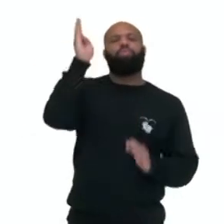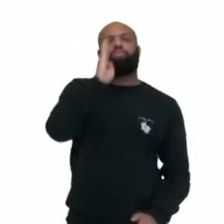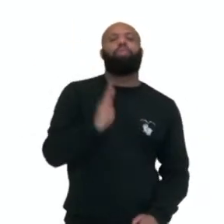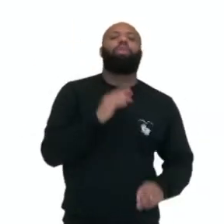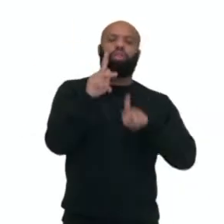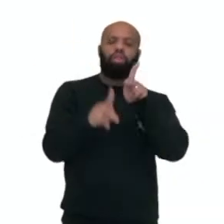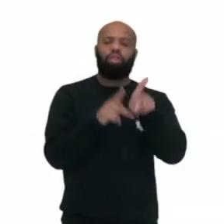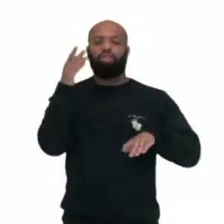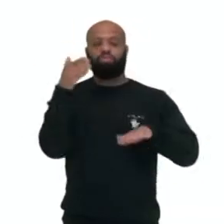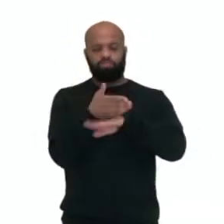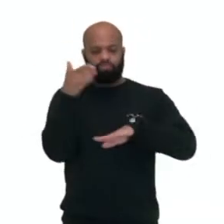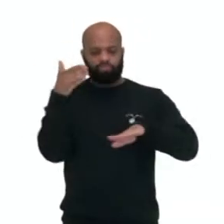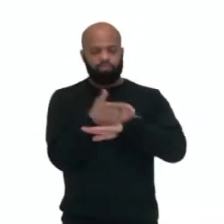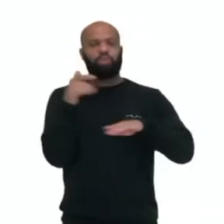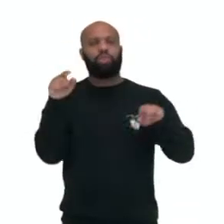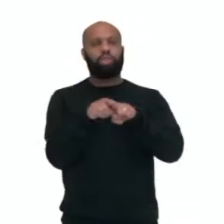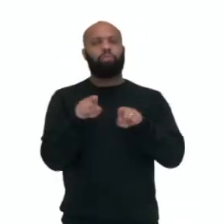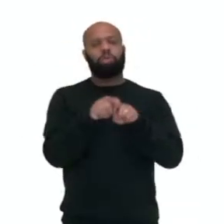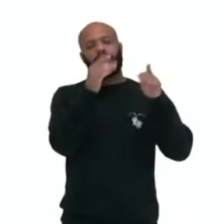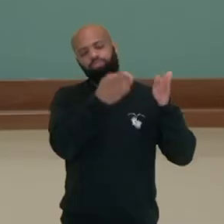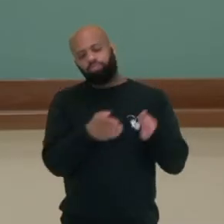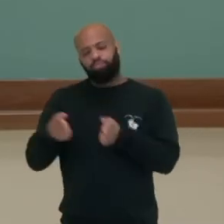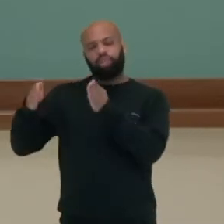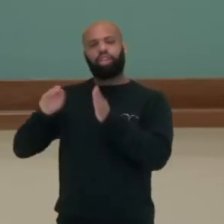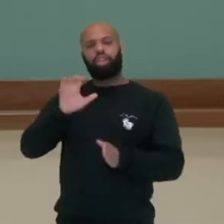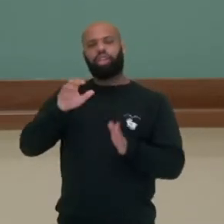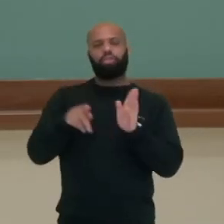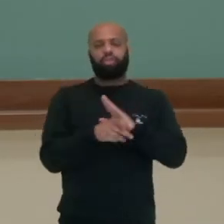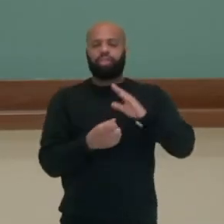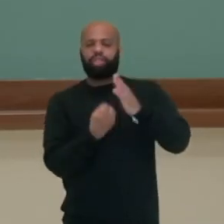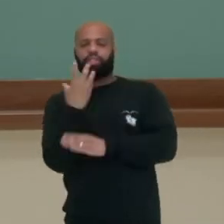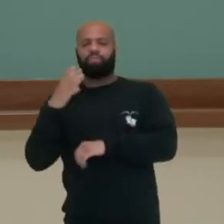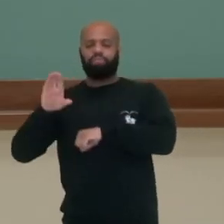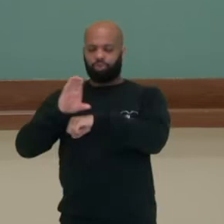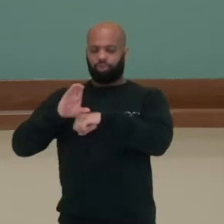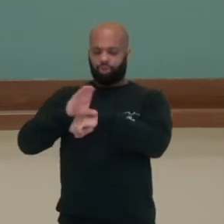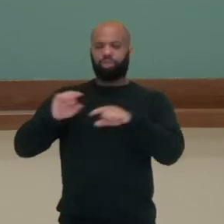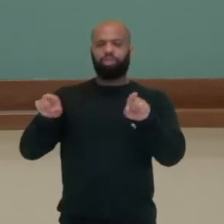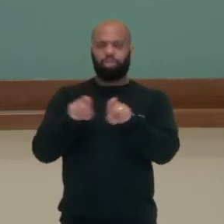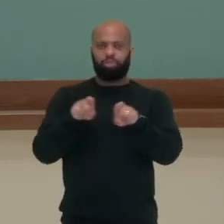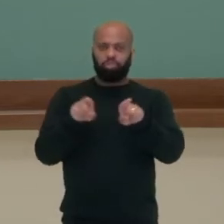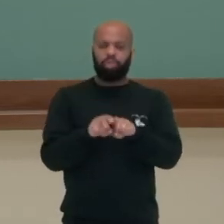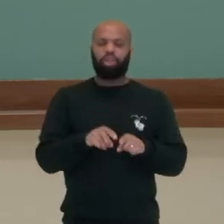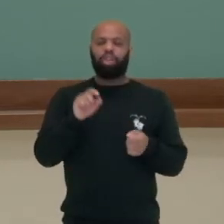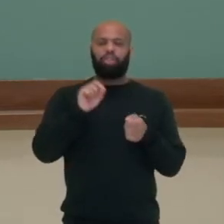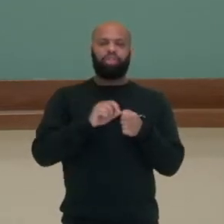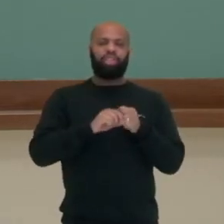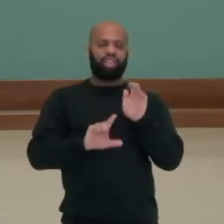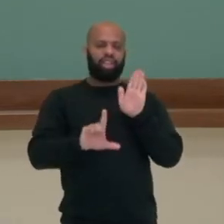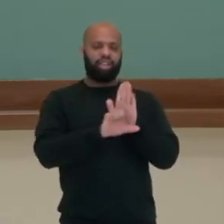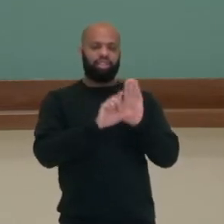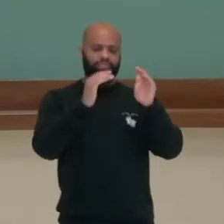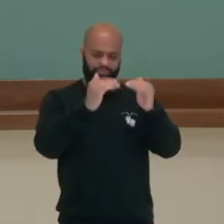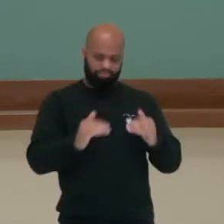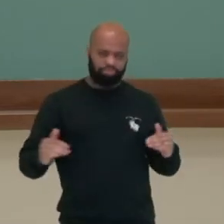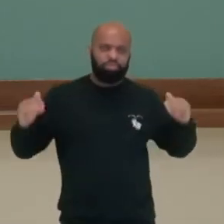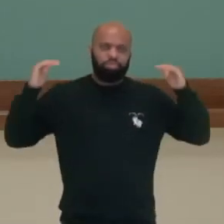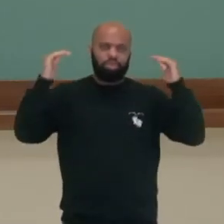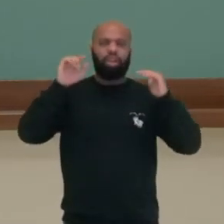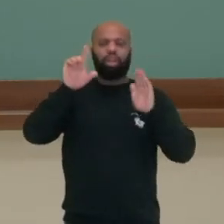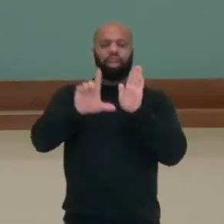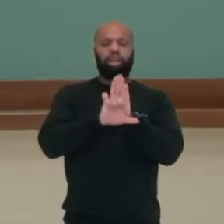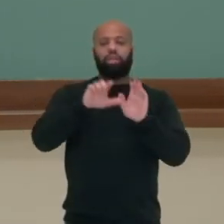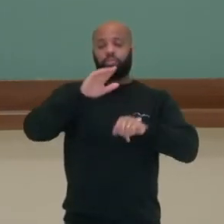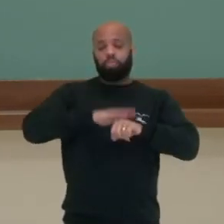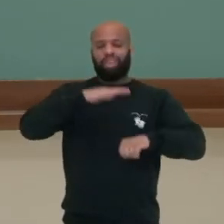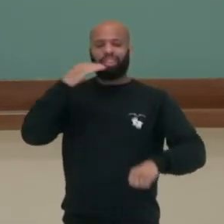podendo participar desse processo constituinte, criando a lei máxima, a lei mais importante do país,